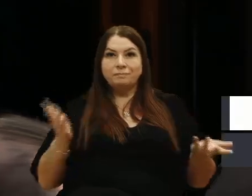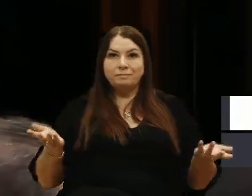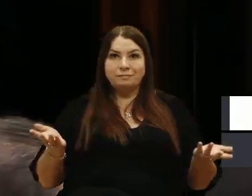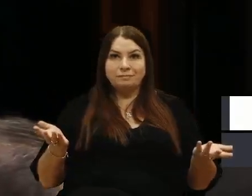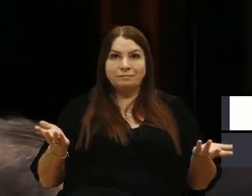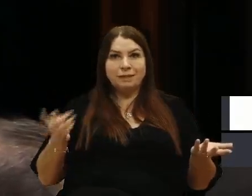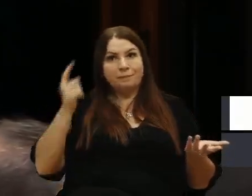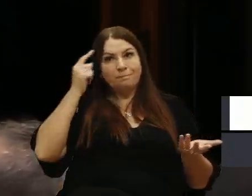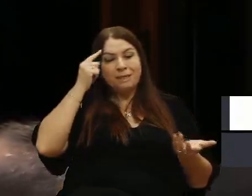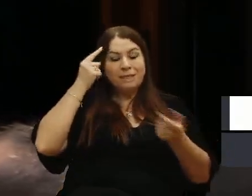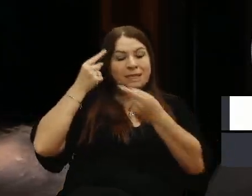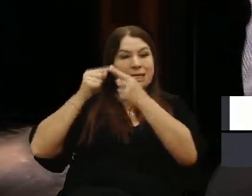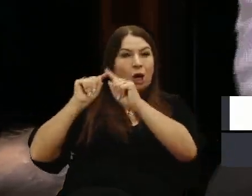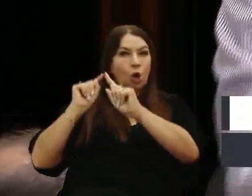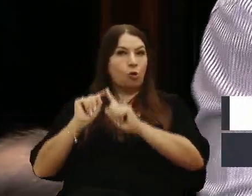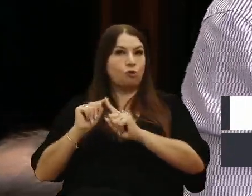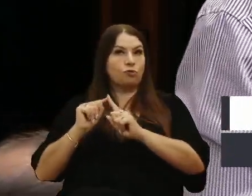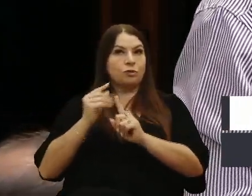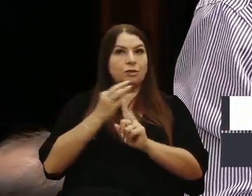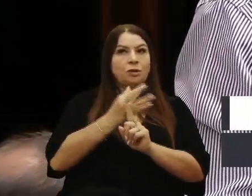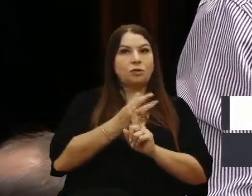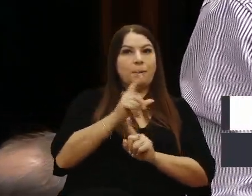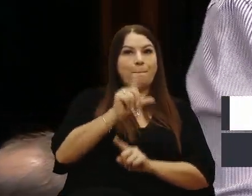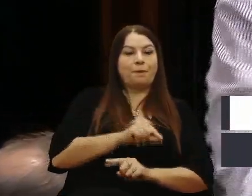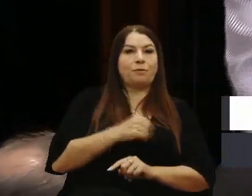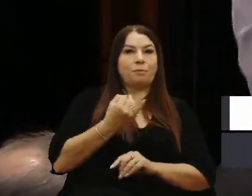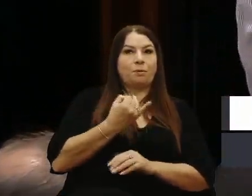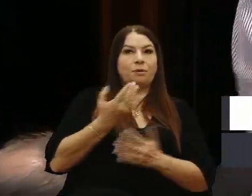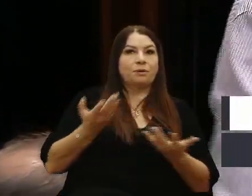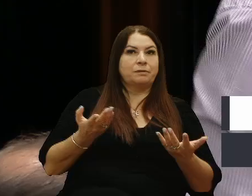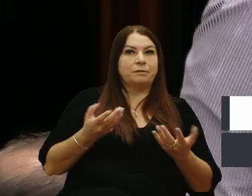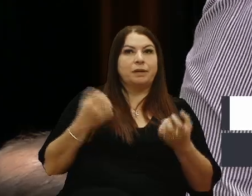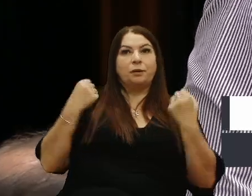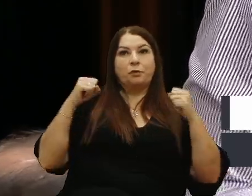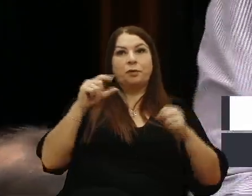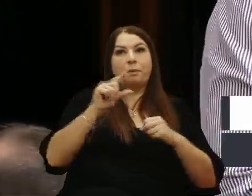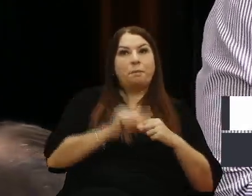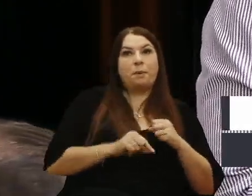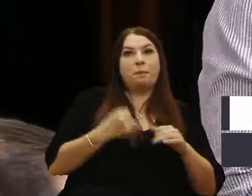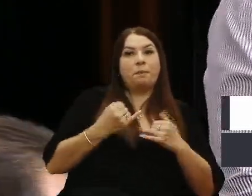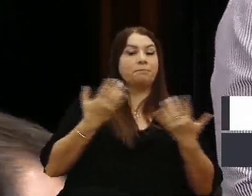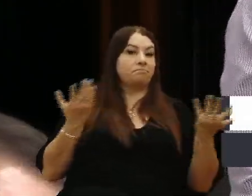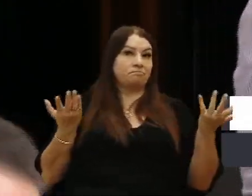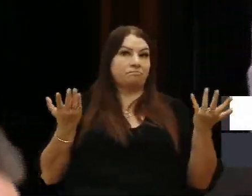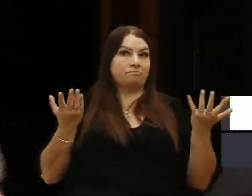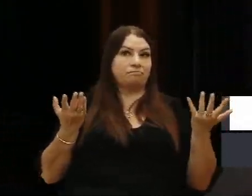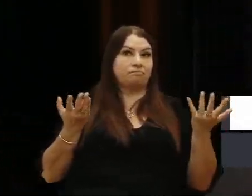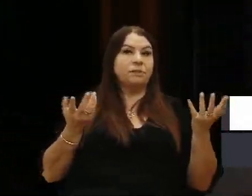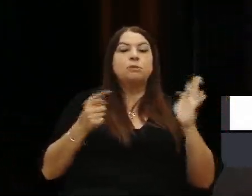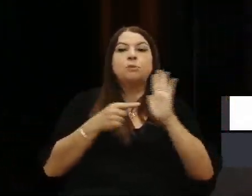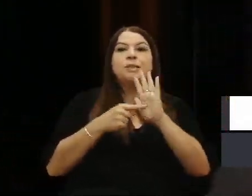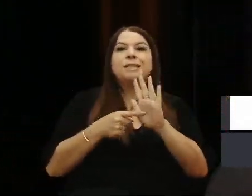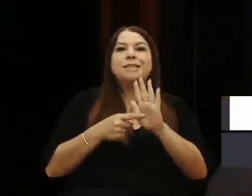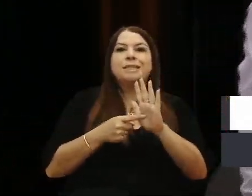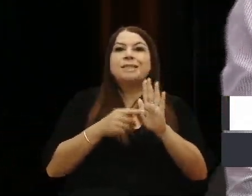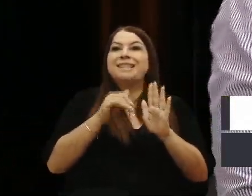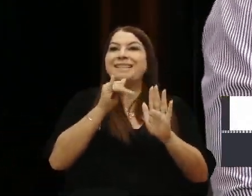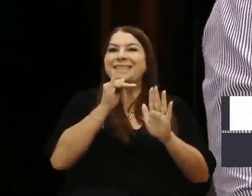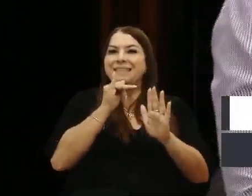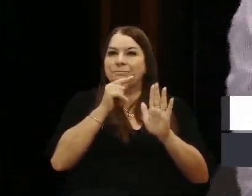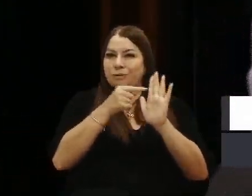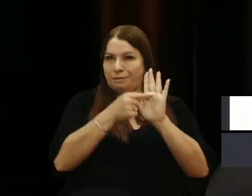na lógica que se tem em Arte é menos importante. Em Educação Física é menos importante. Então eu só estou trazendo esses